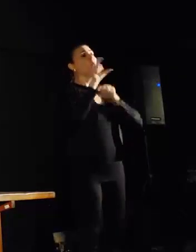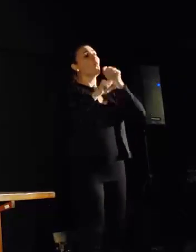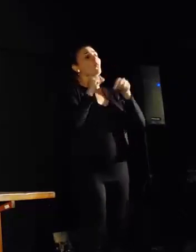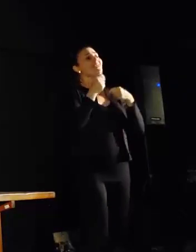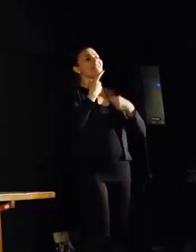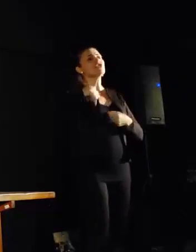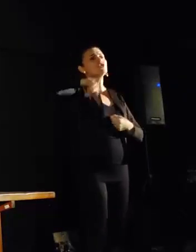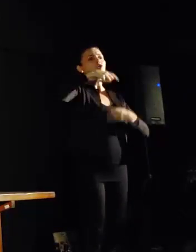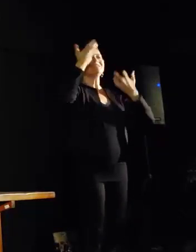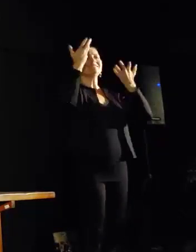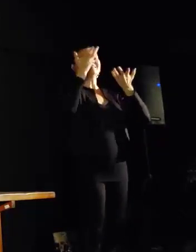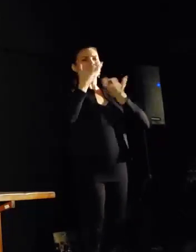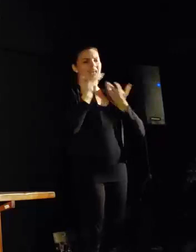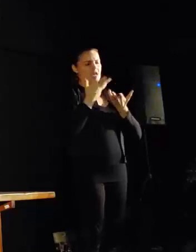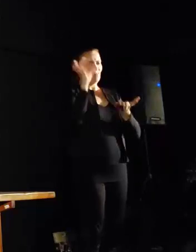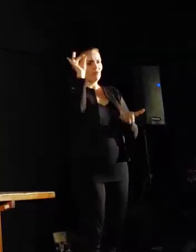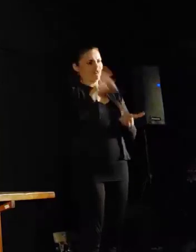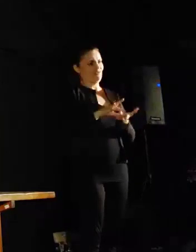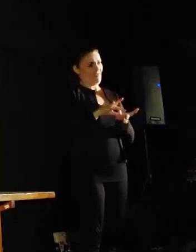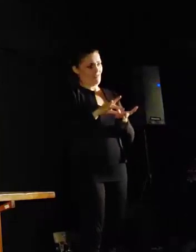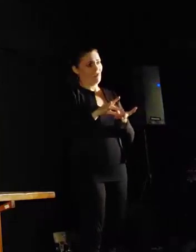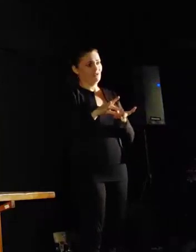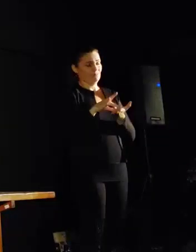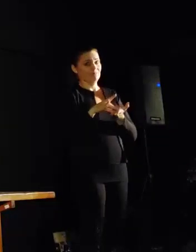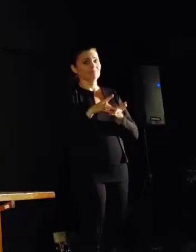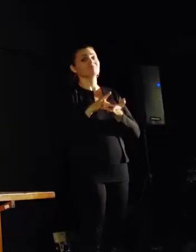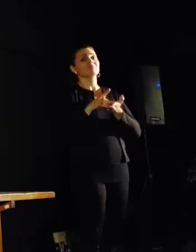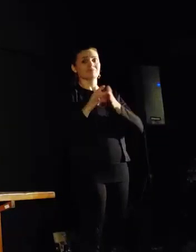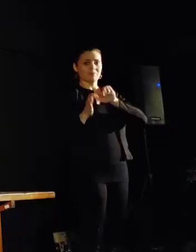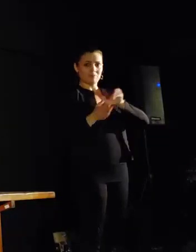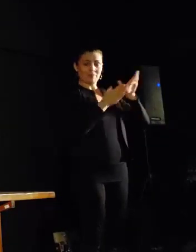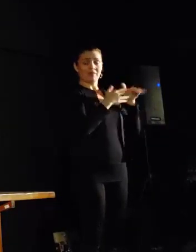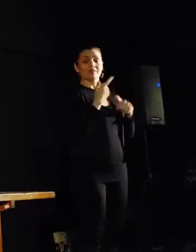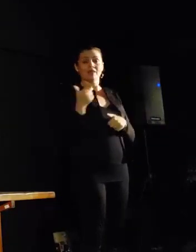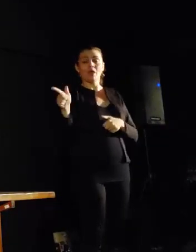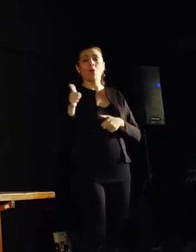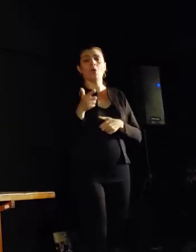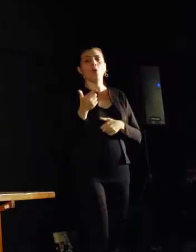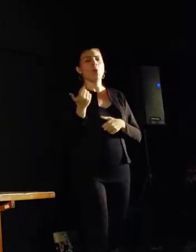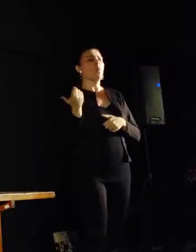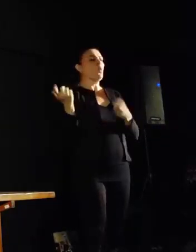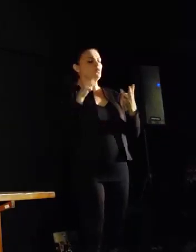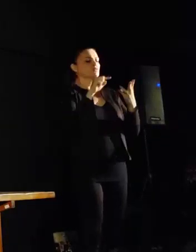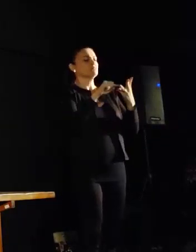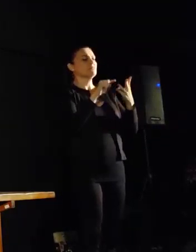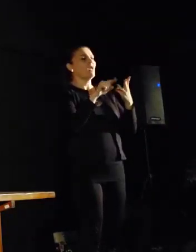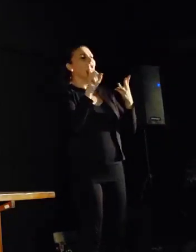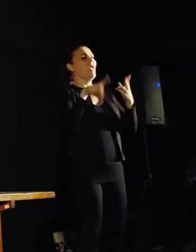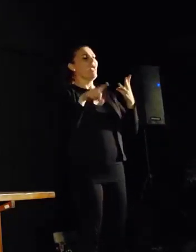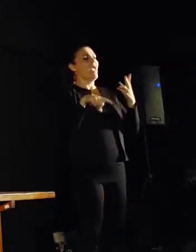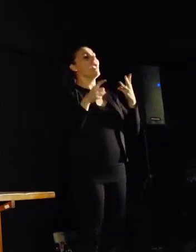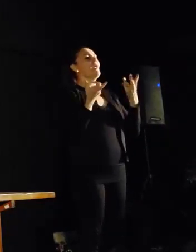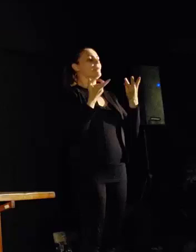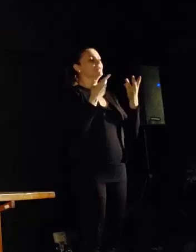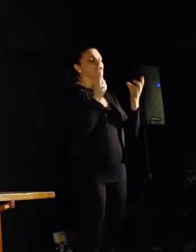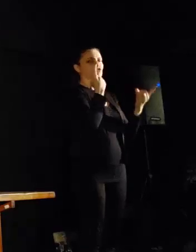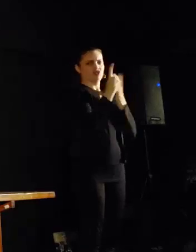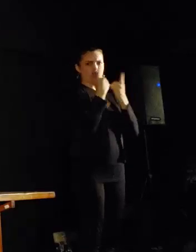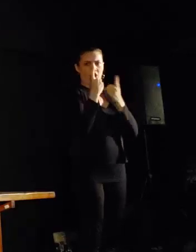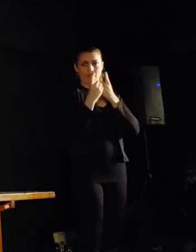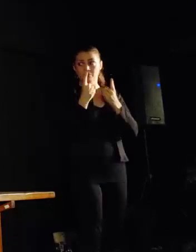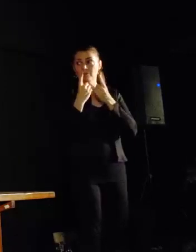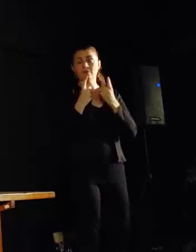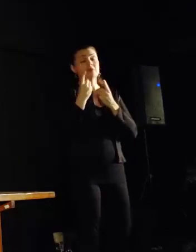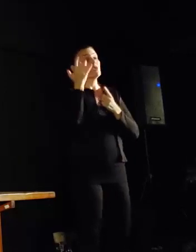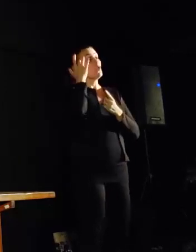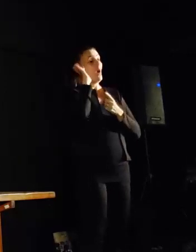E só a última questão, que você falou sobre a questão do diálogo, né? Eu achava que esse é um dado, acho importante, porque eu insistiria